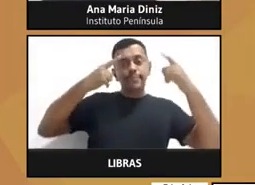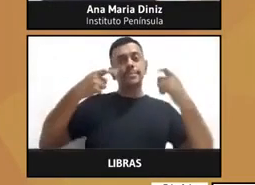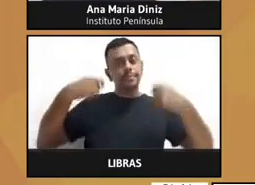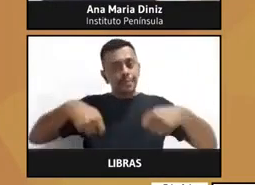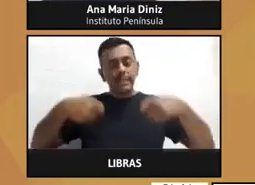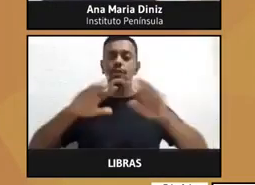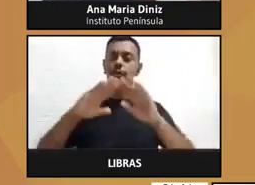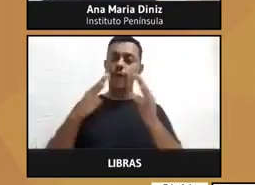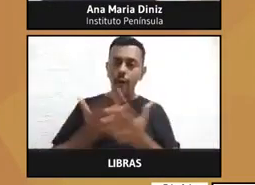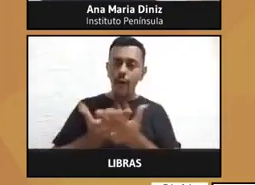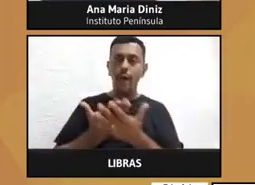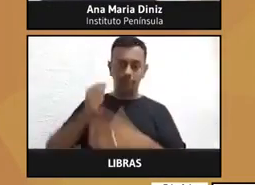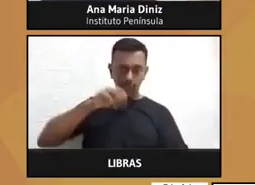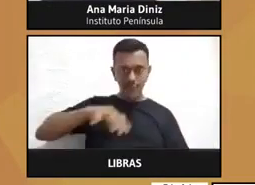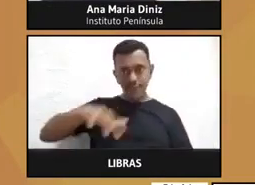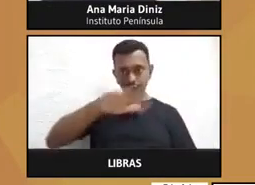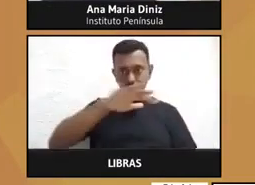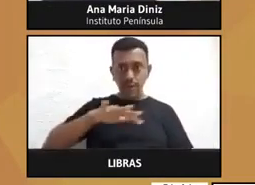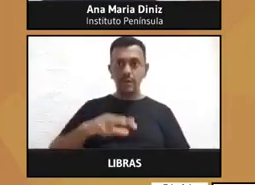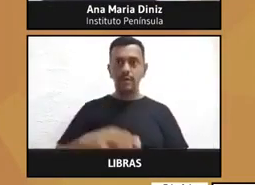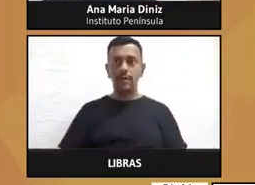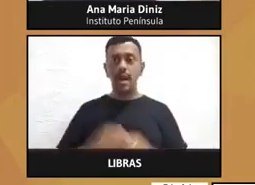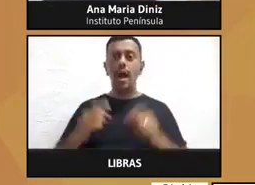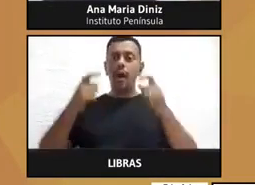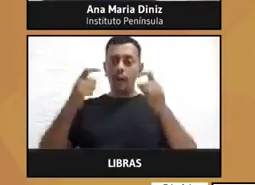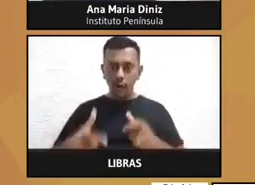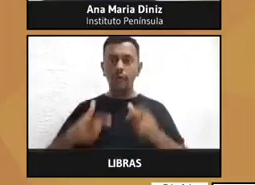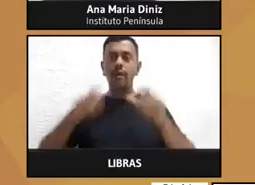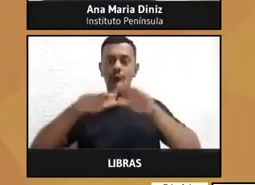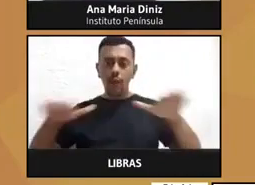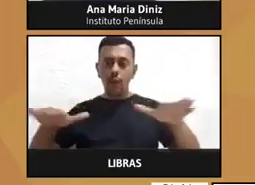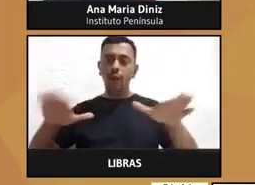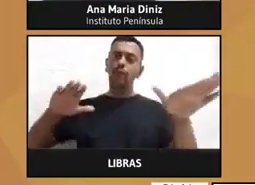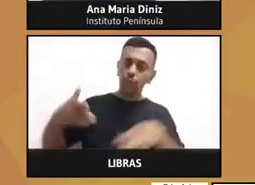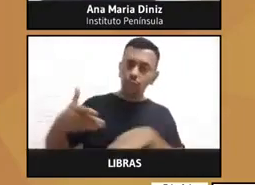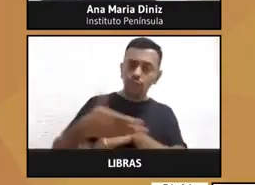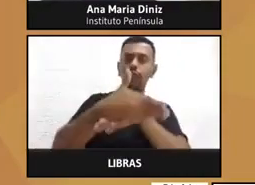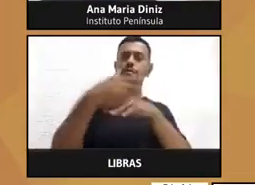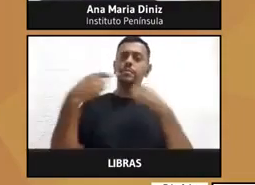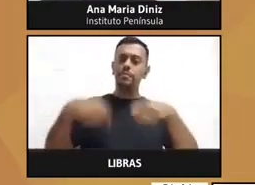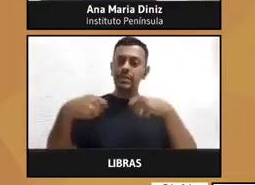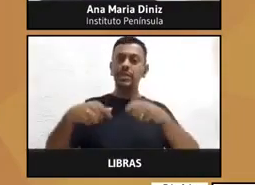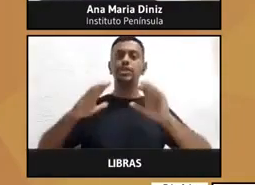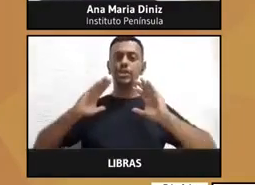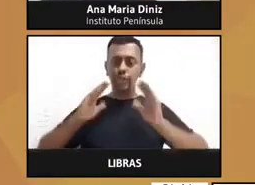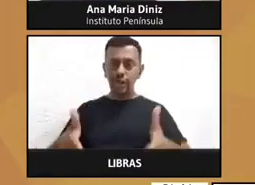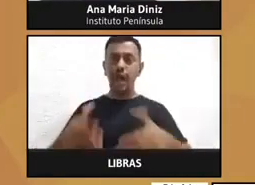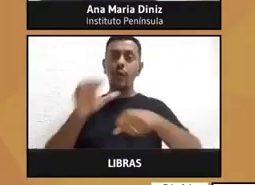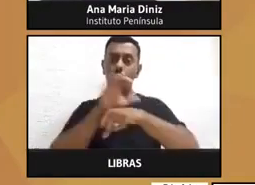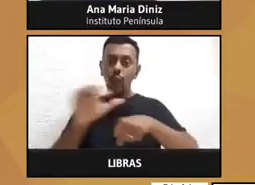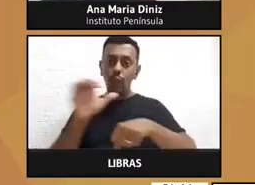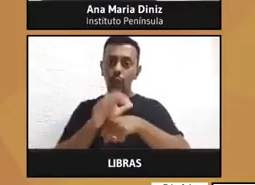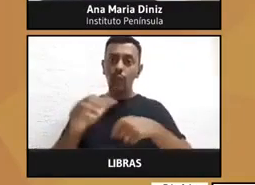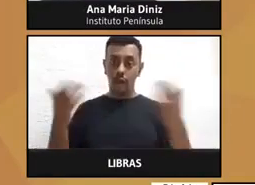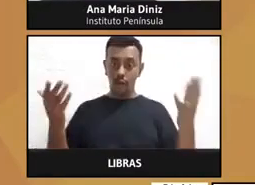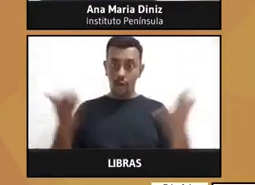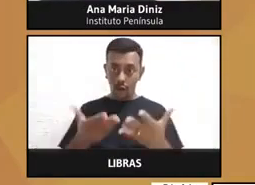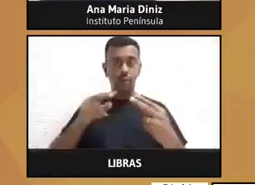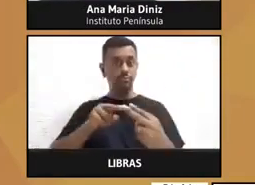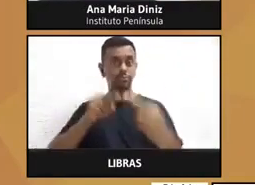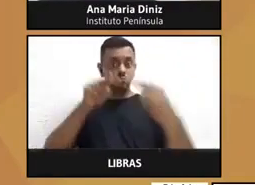os alunos possam participar, onde o desenvolvimento desses cursos online os